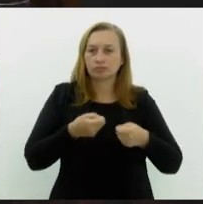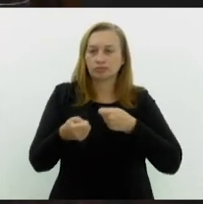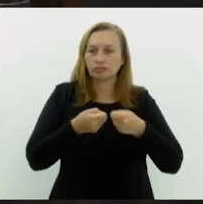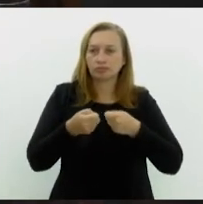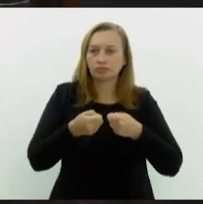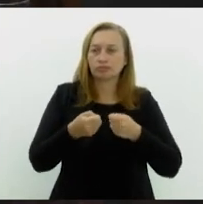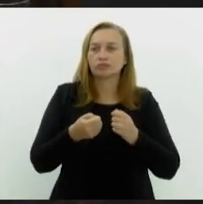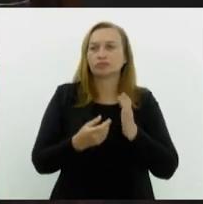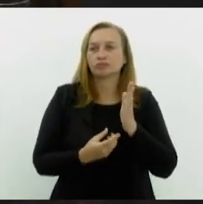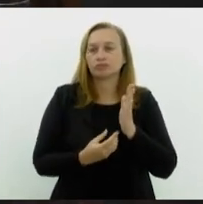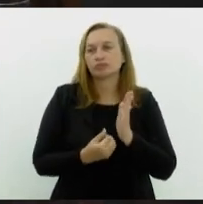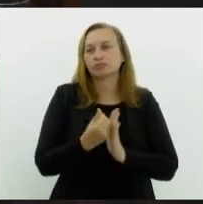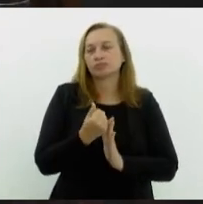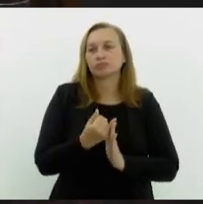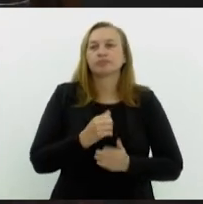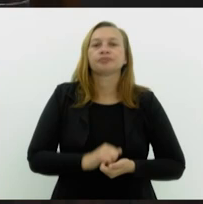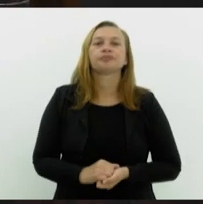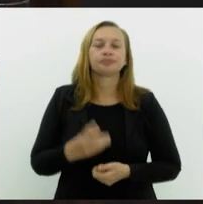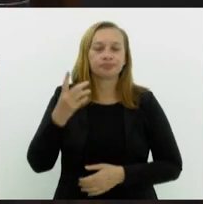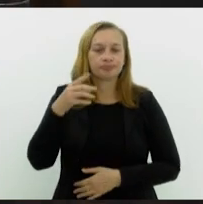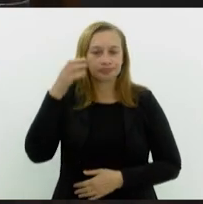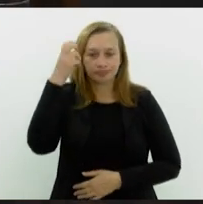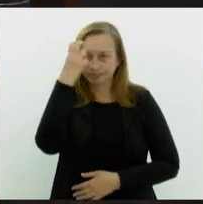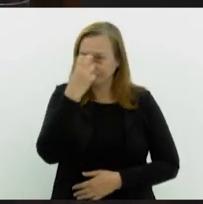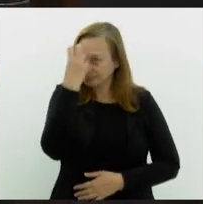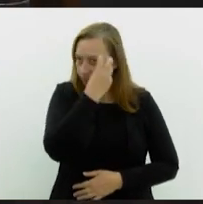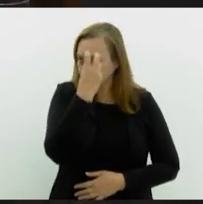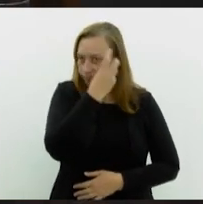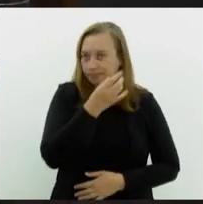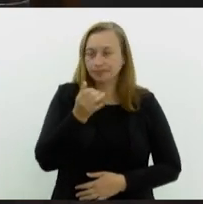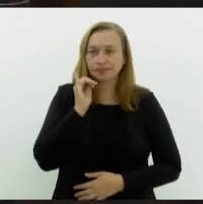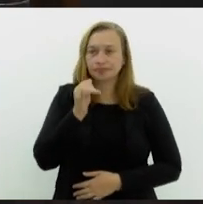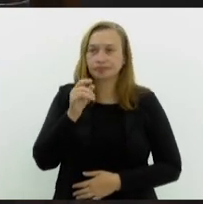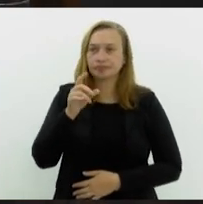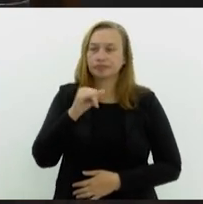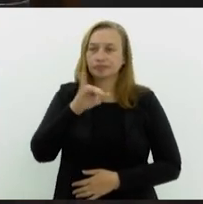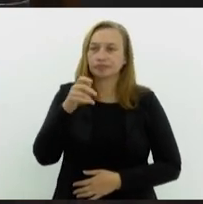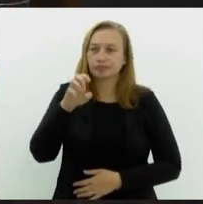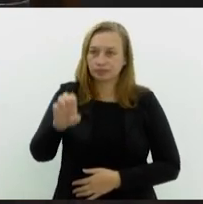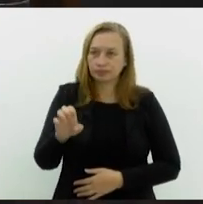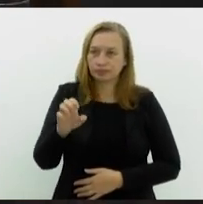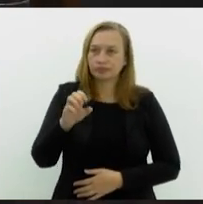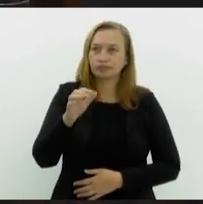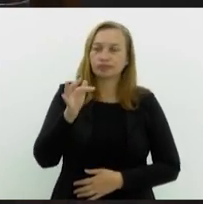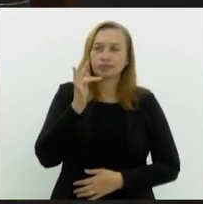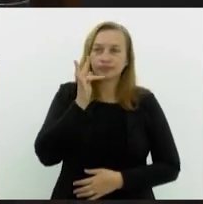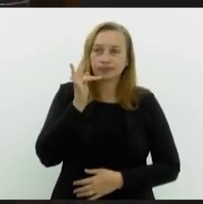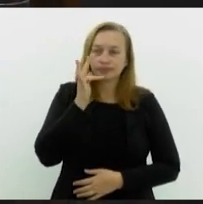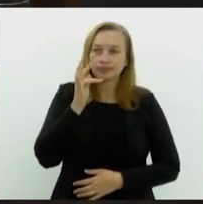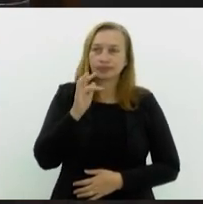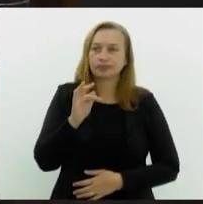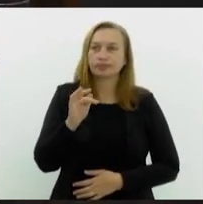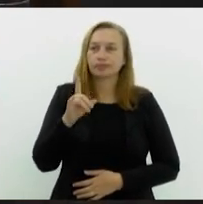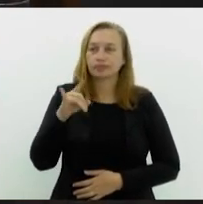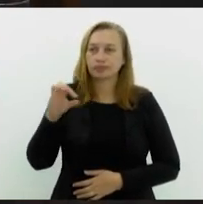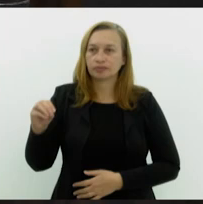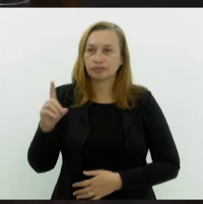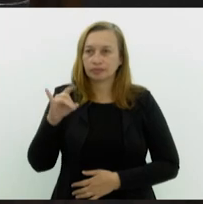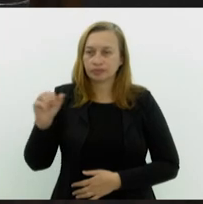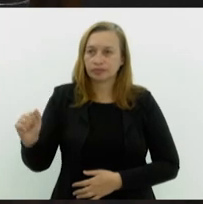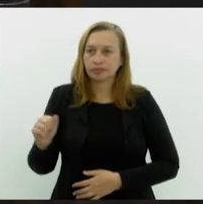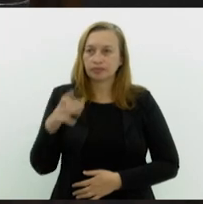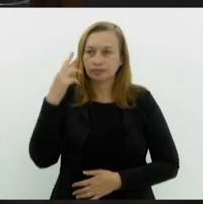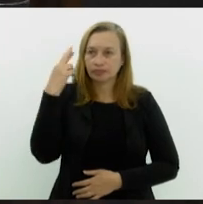e Controle. Relator, deputado Verônica Lima, Jairi Oliveira, Jorge Felipe Neto, Cláudio Caiado e Renato Miranda.